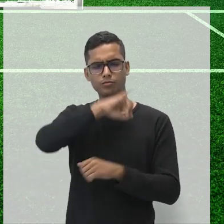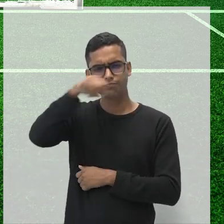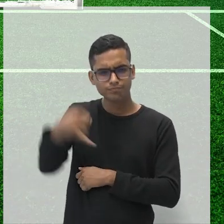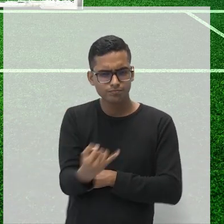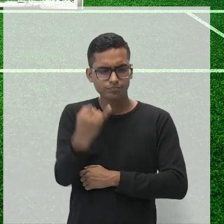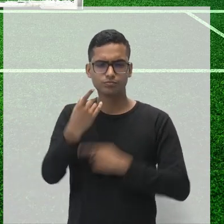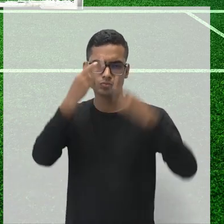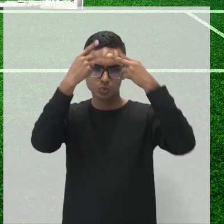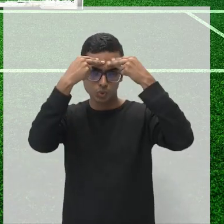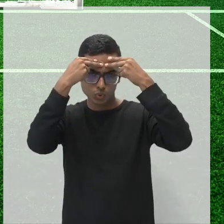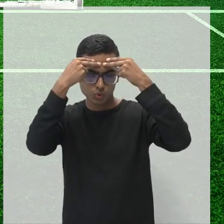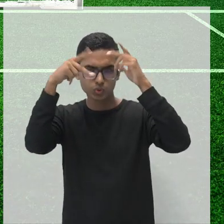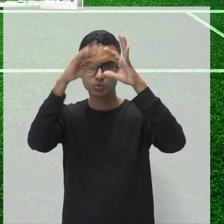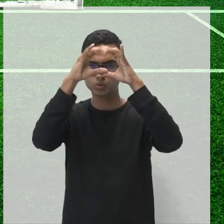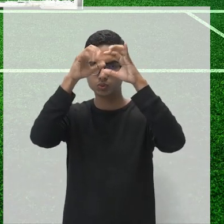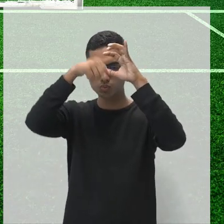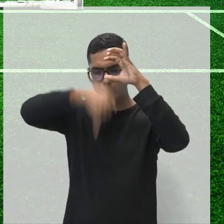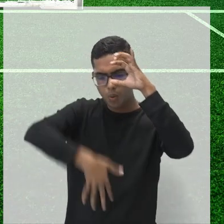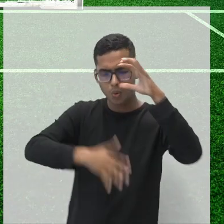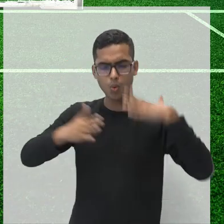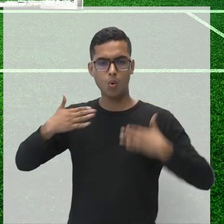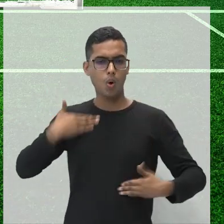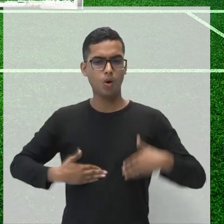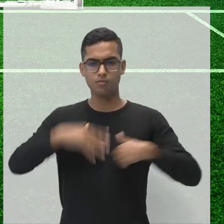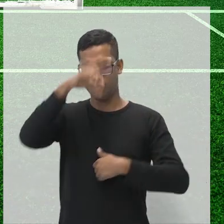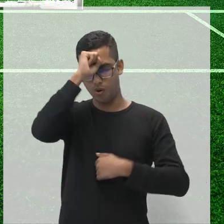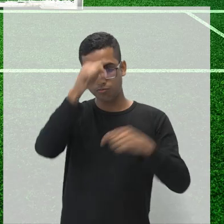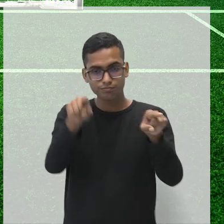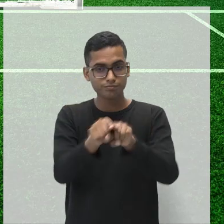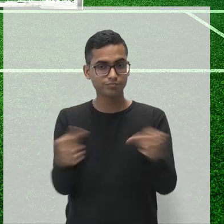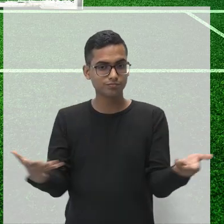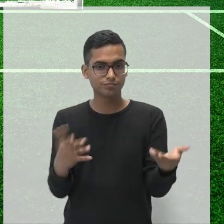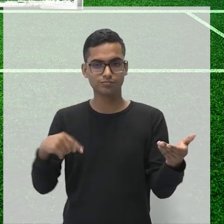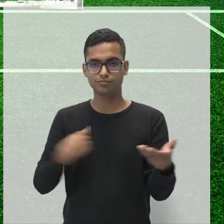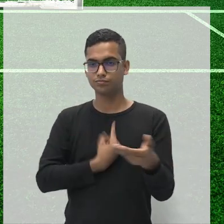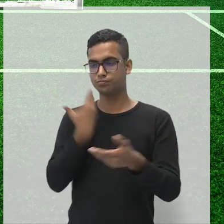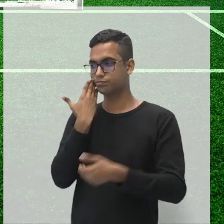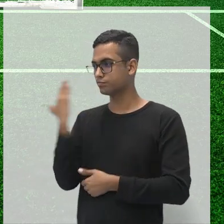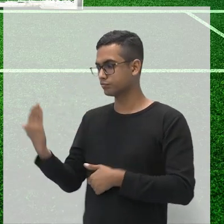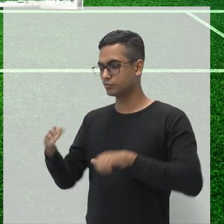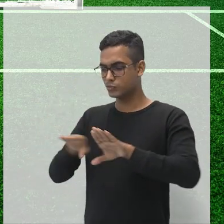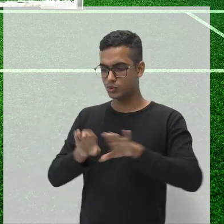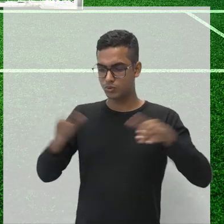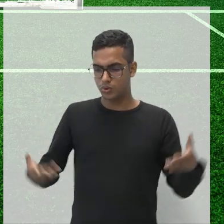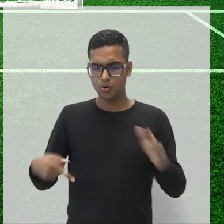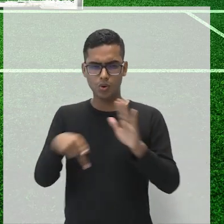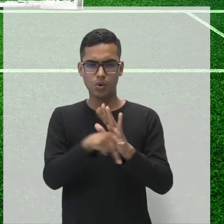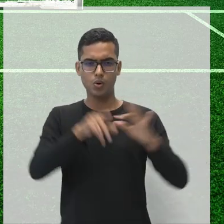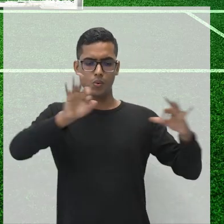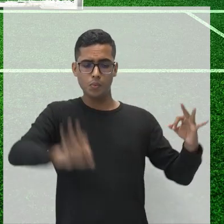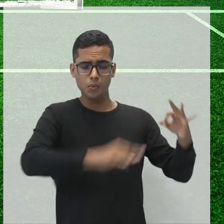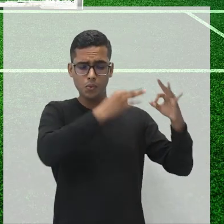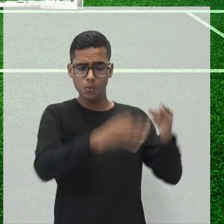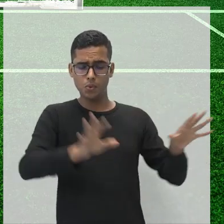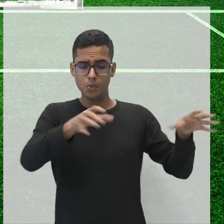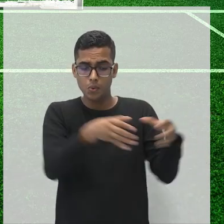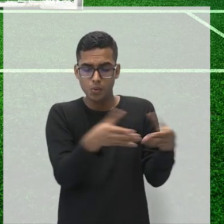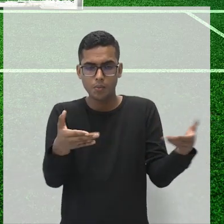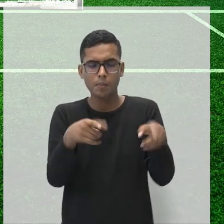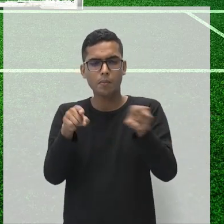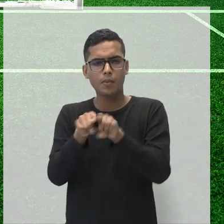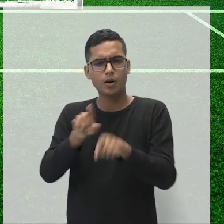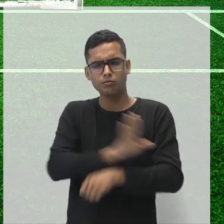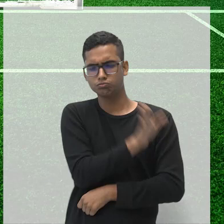os sensores do nosso corpo e da nossa mente neste aprendizado. Saímos do palco da maestria para entrar no campo de